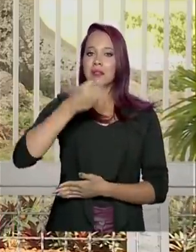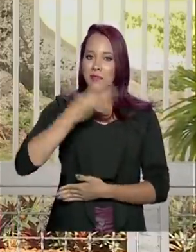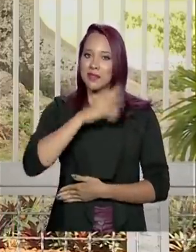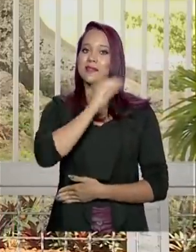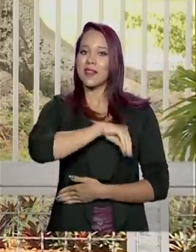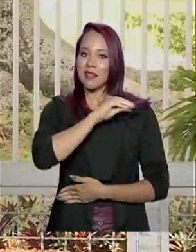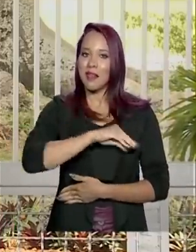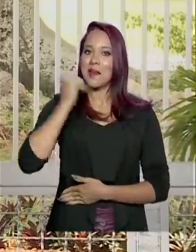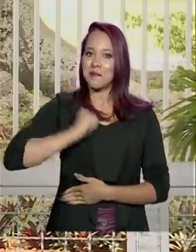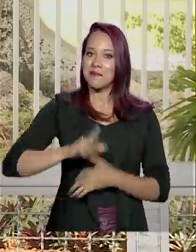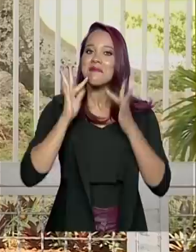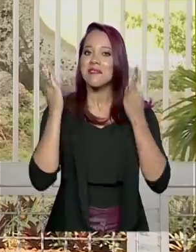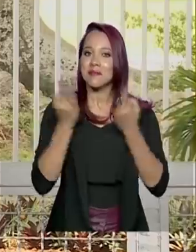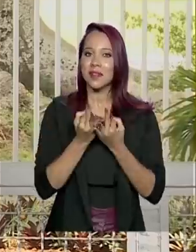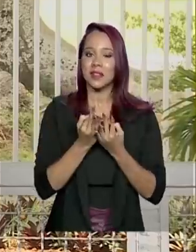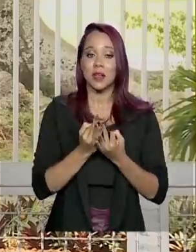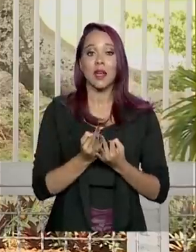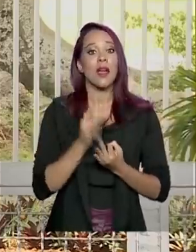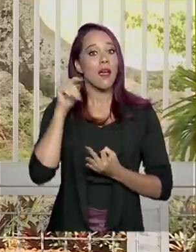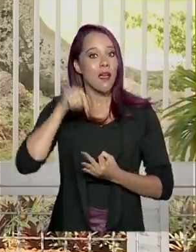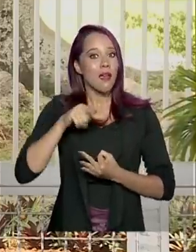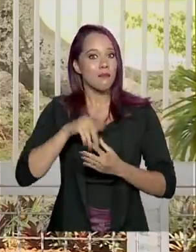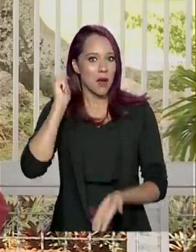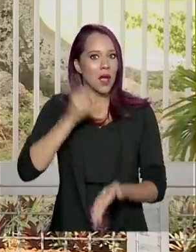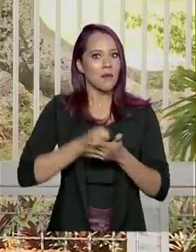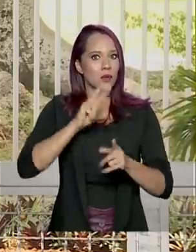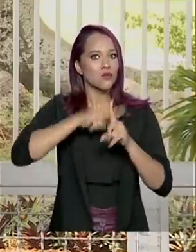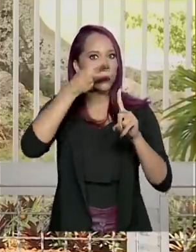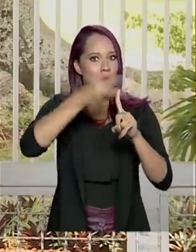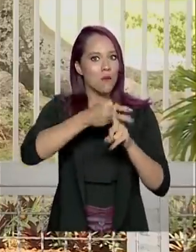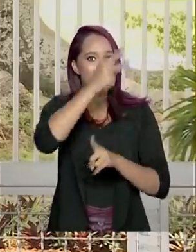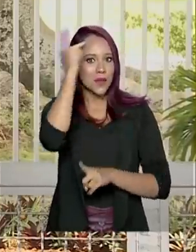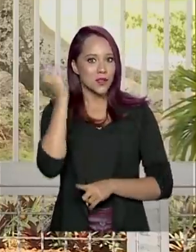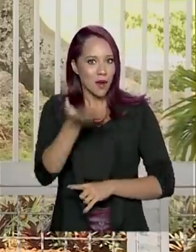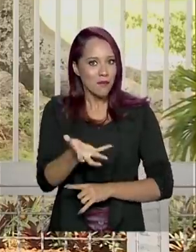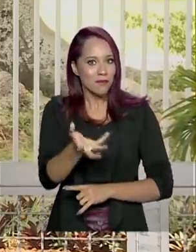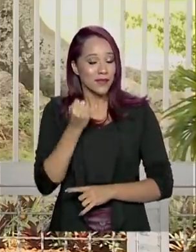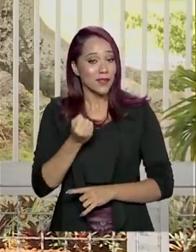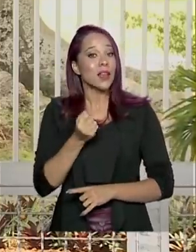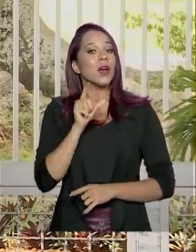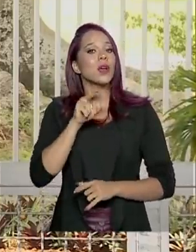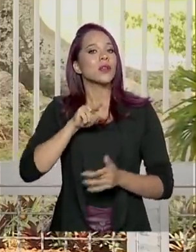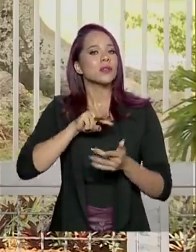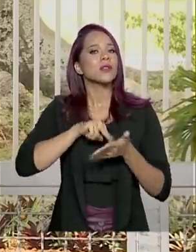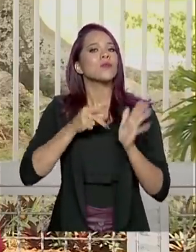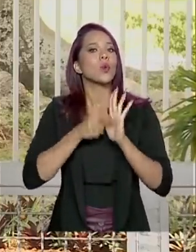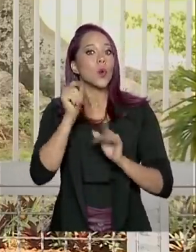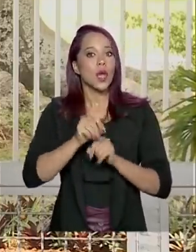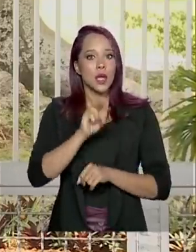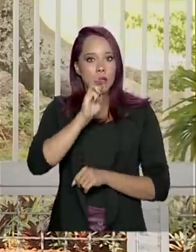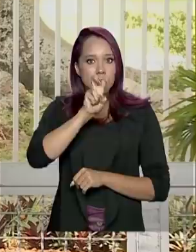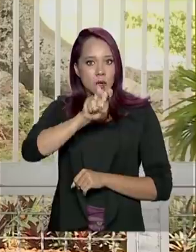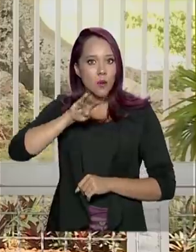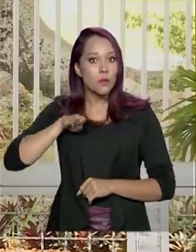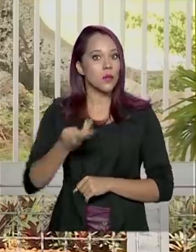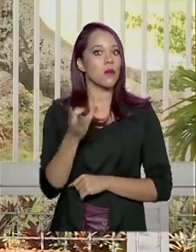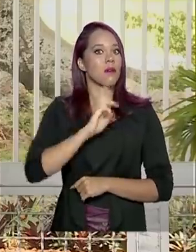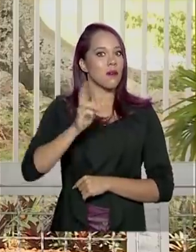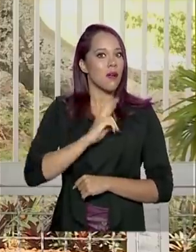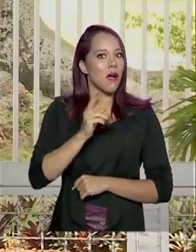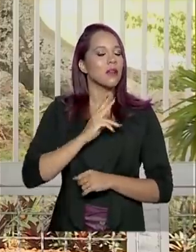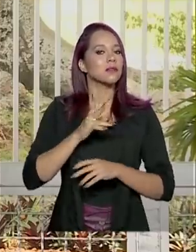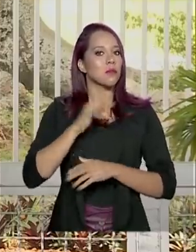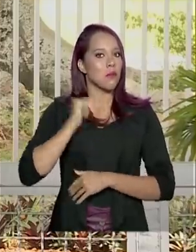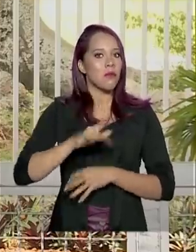salário do Bolsa Família. Esse pagamento em dobro para os beneficiários representa um repasse de 5 bilhões de reais ao